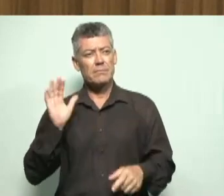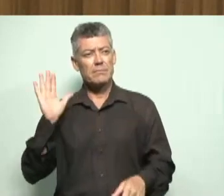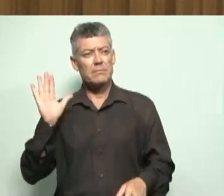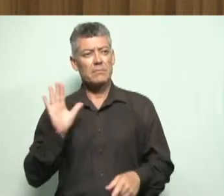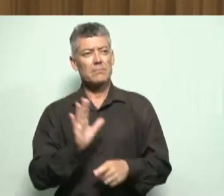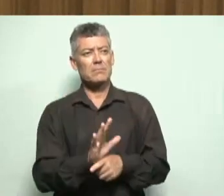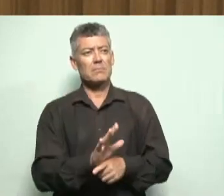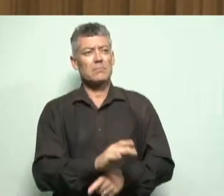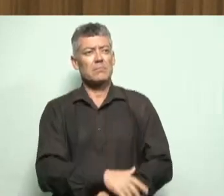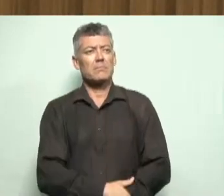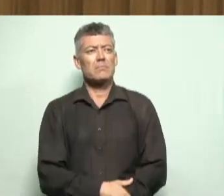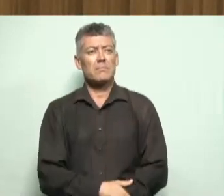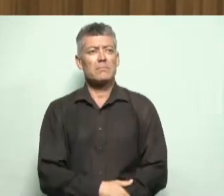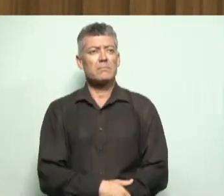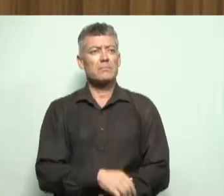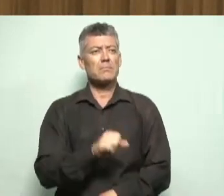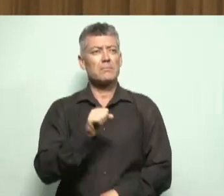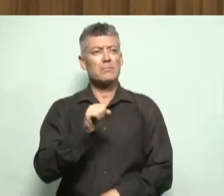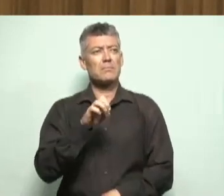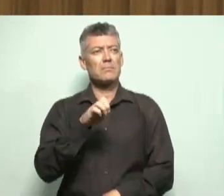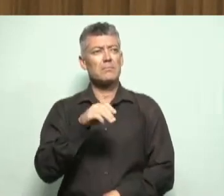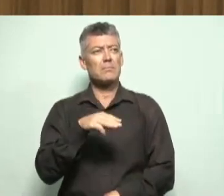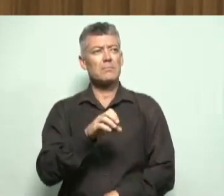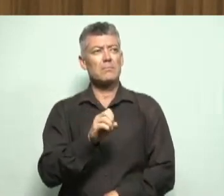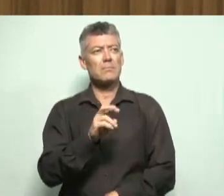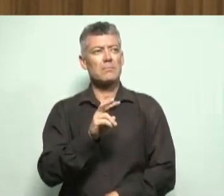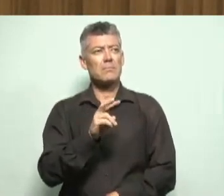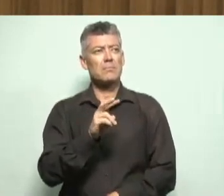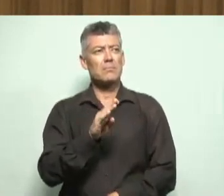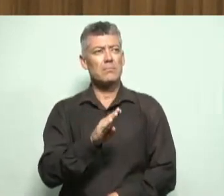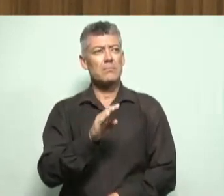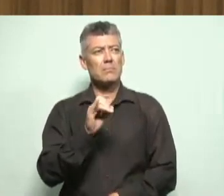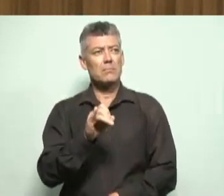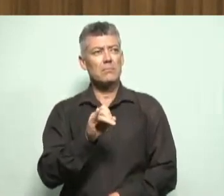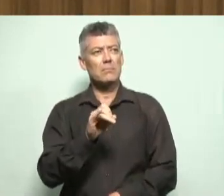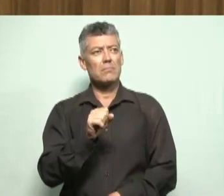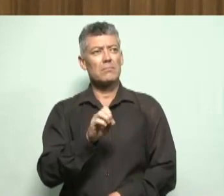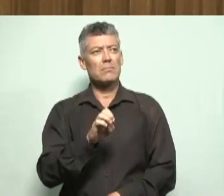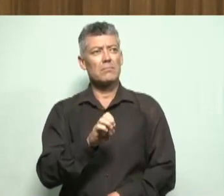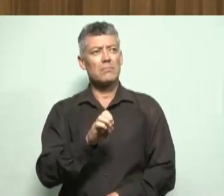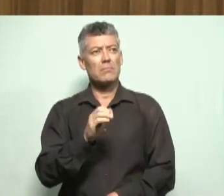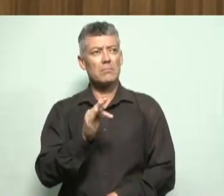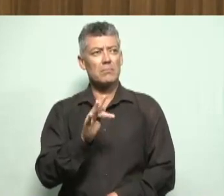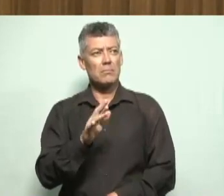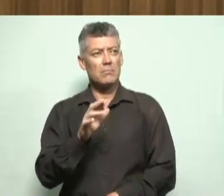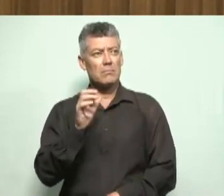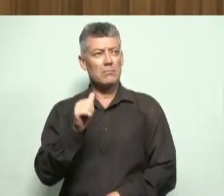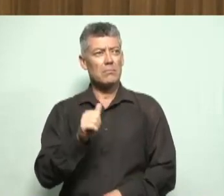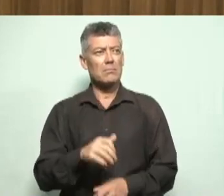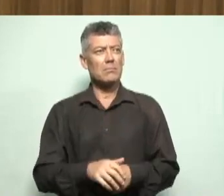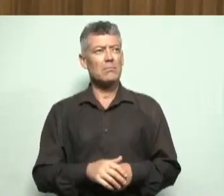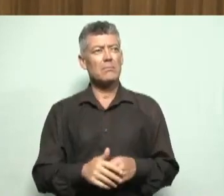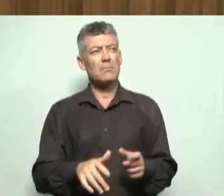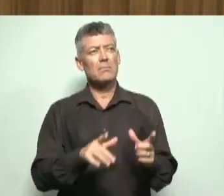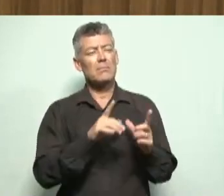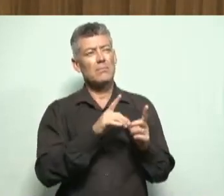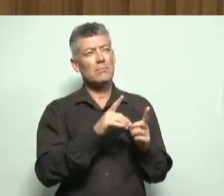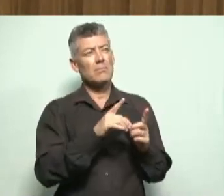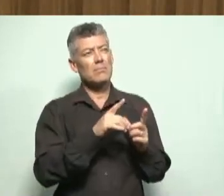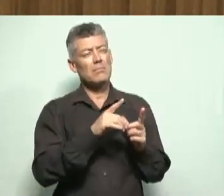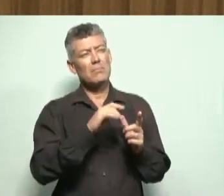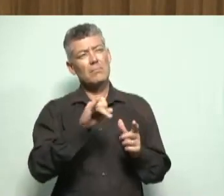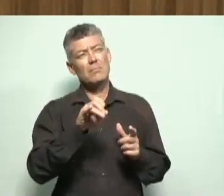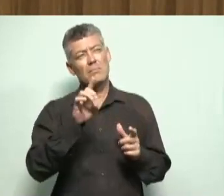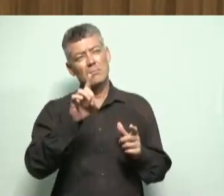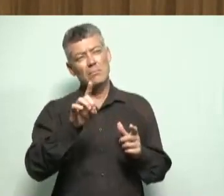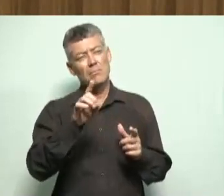Quando eu cheguei na CEMOV, antiga, né, João? Que agora é CEINFRA, nem projeto para o Jardim Brasil tinha, Anderson